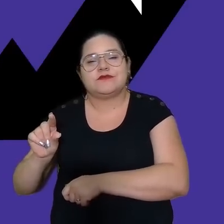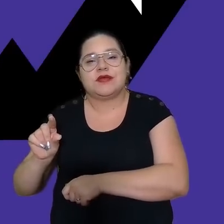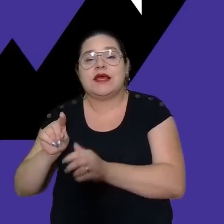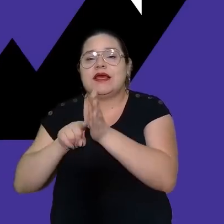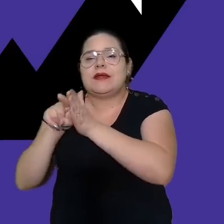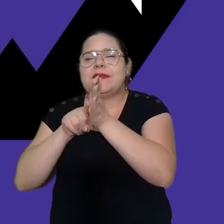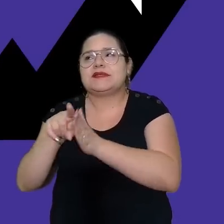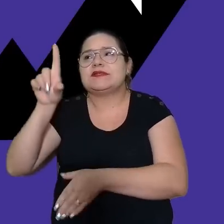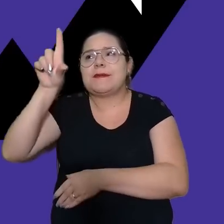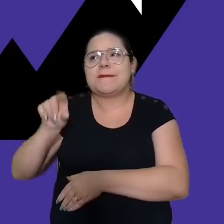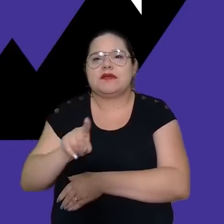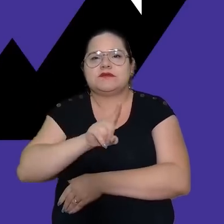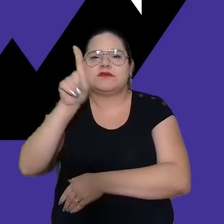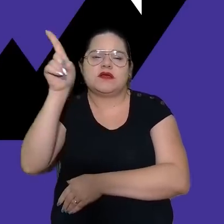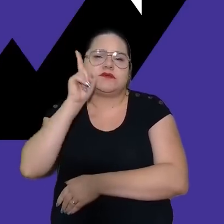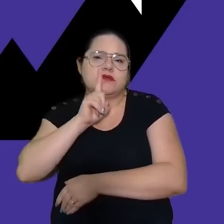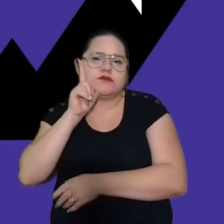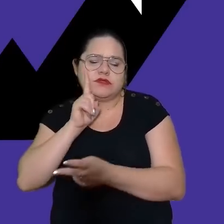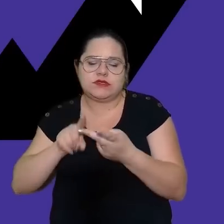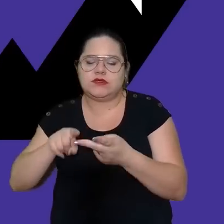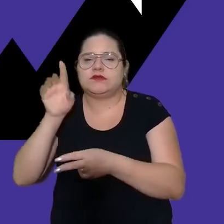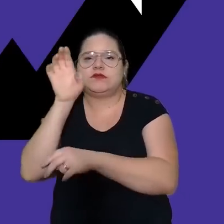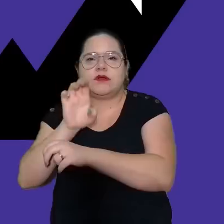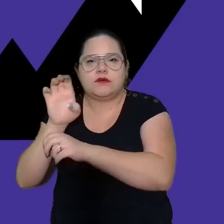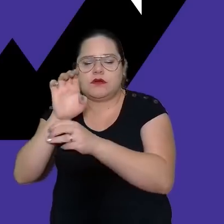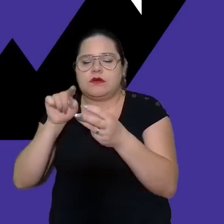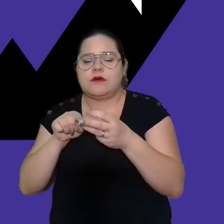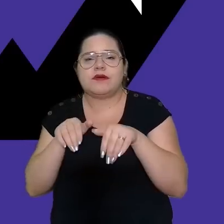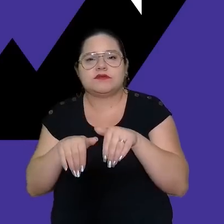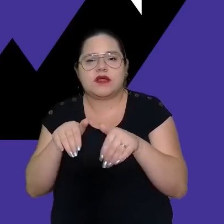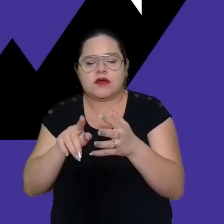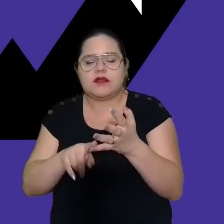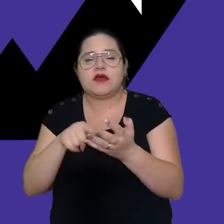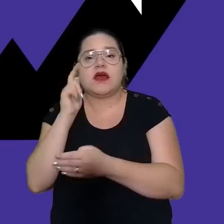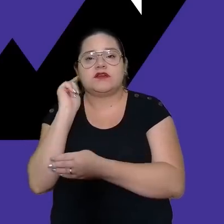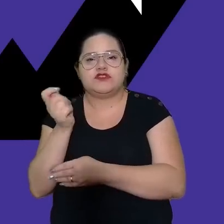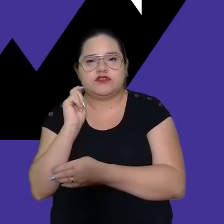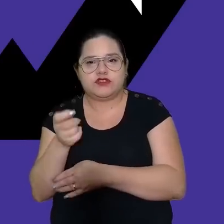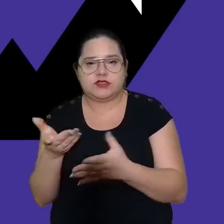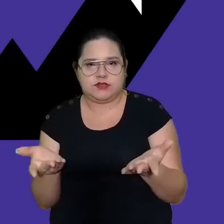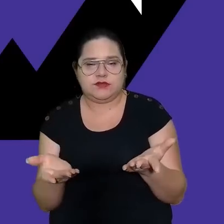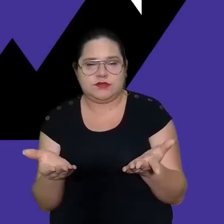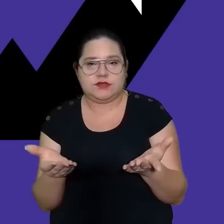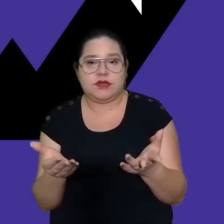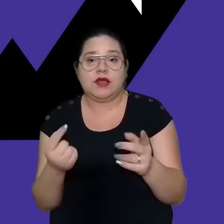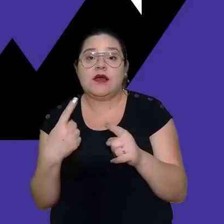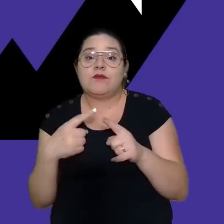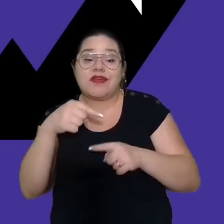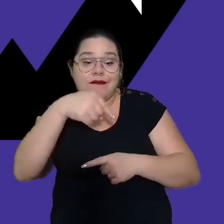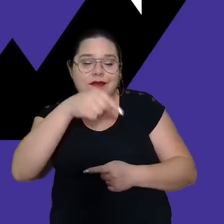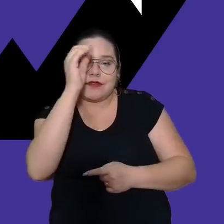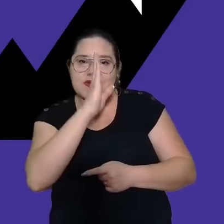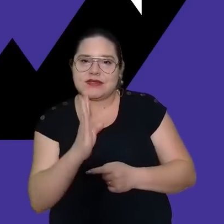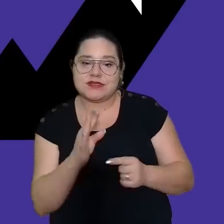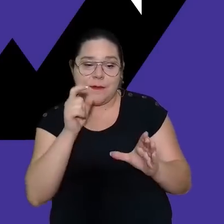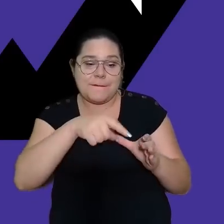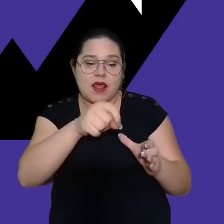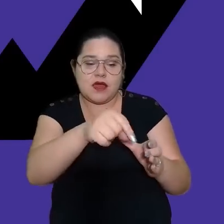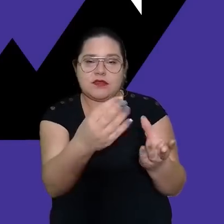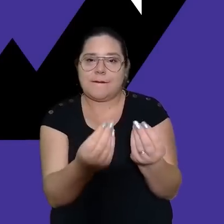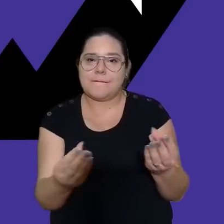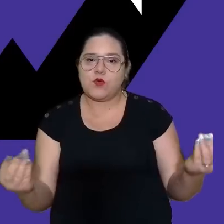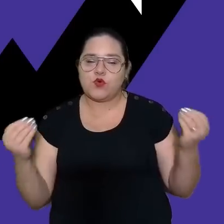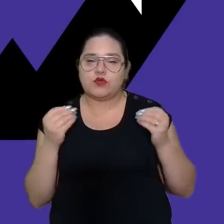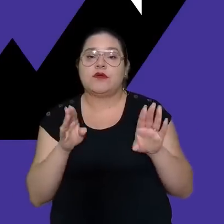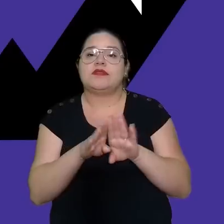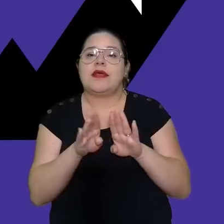Estados Unidos, na Europa, na Austrália, na Argentina, do que aqui, justamente pela demanda e agressividade da